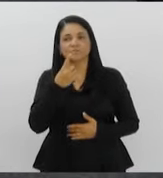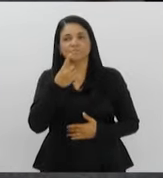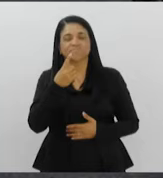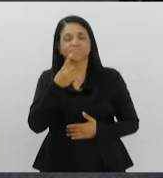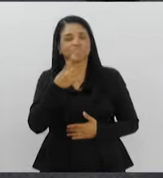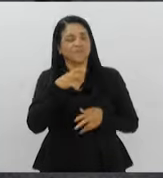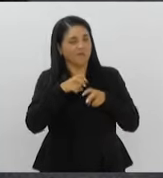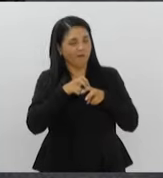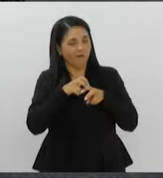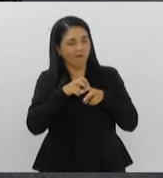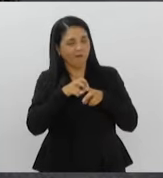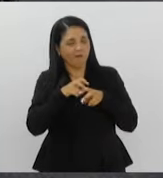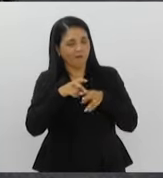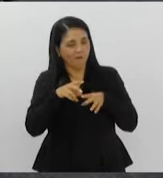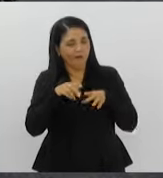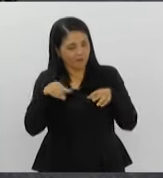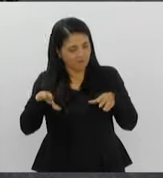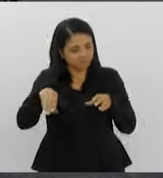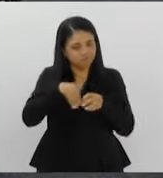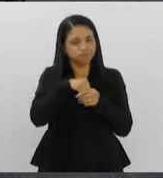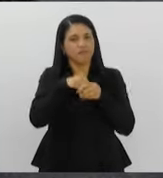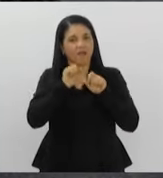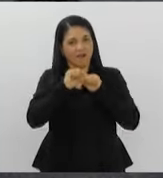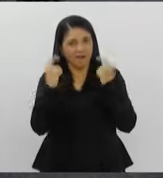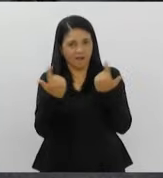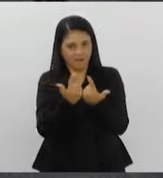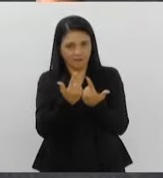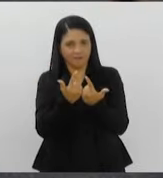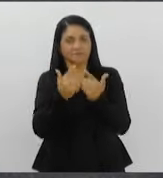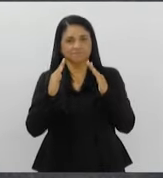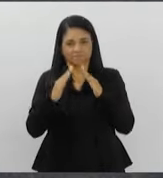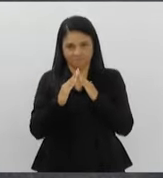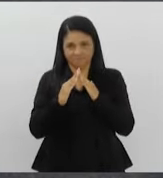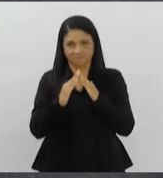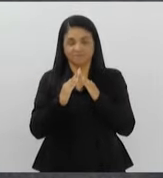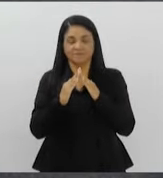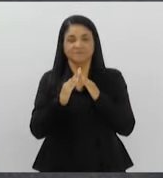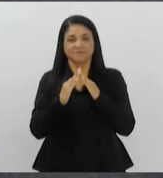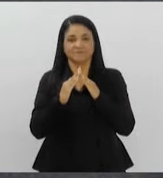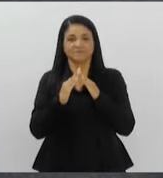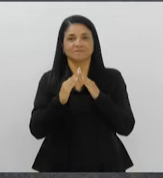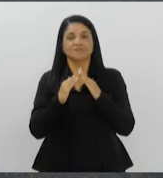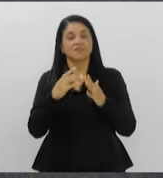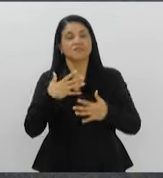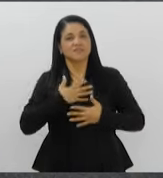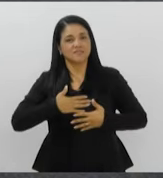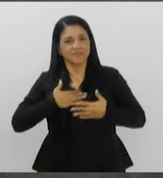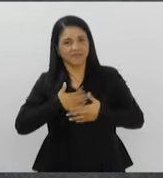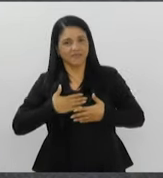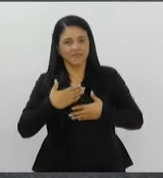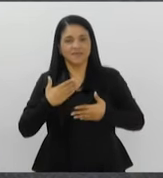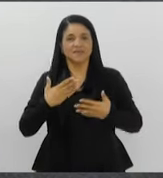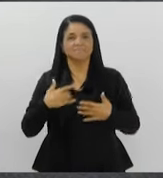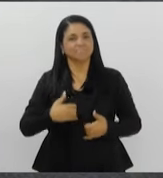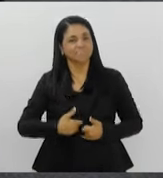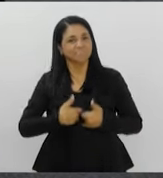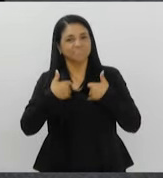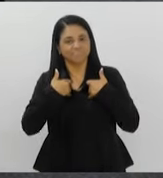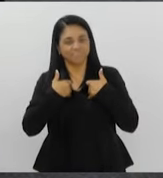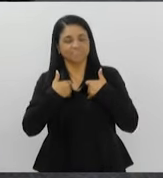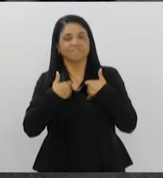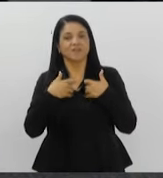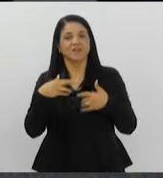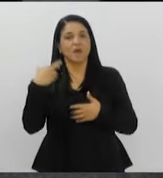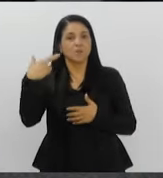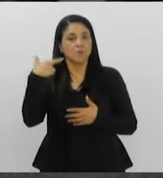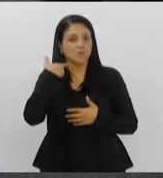compõem essa tão honrosa casa, eu quero aqui dizer da minha alegria, satisfação, a essa procuradoria,